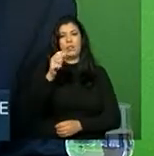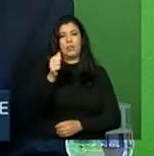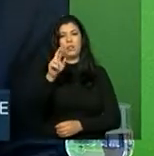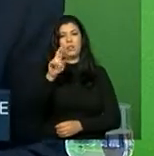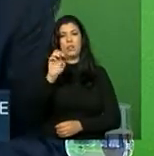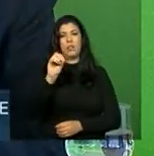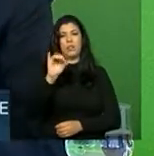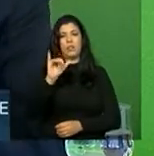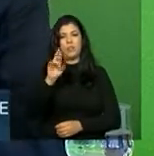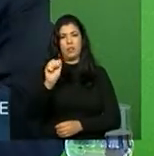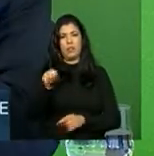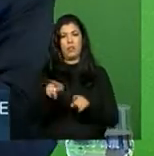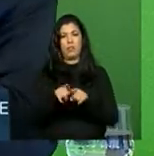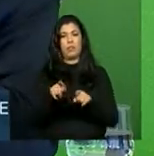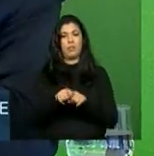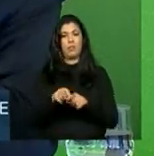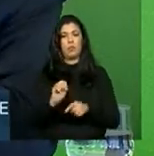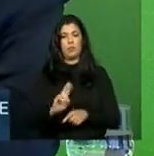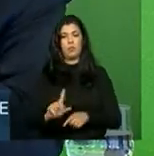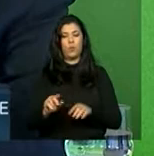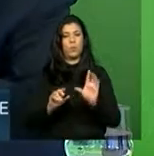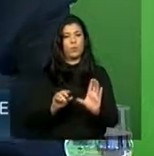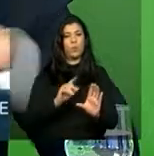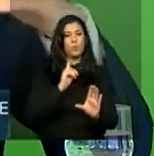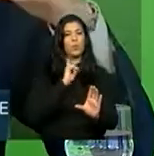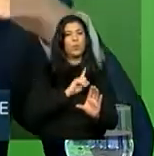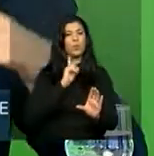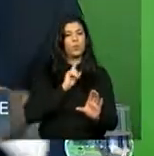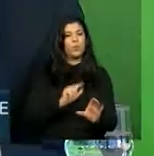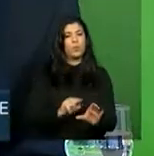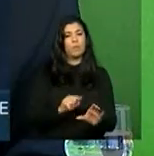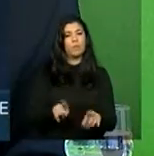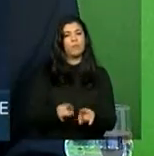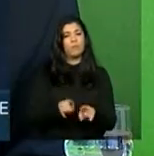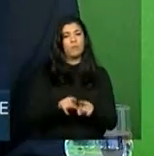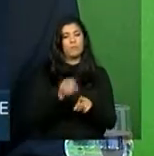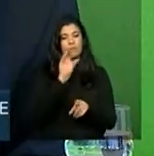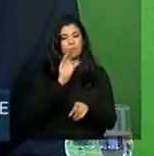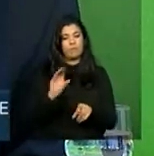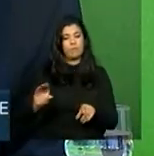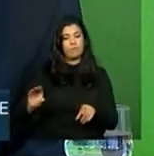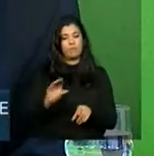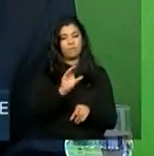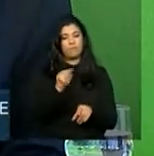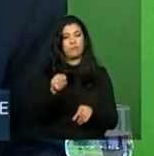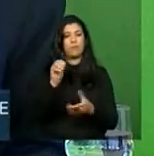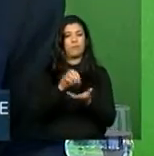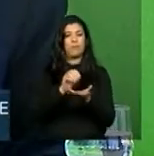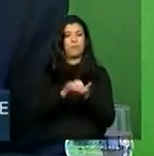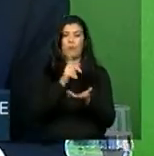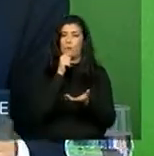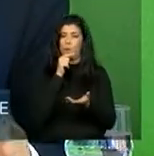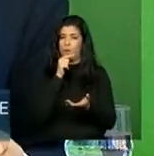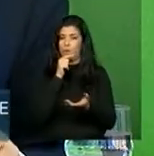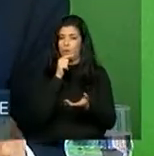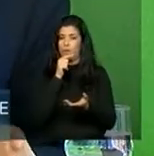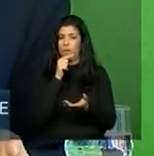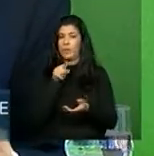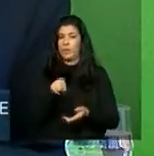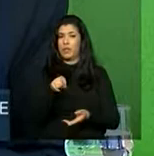e o triângulo mineiro Então foi uma faixa que pegou o noroeste de São Paulo sul de Minas